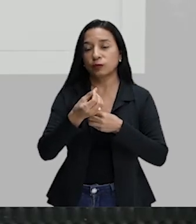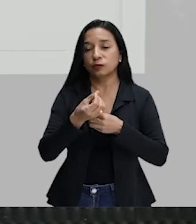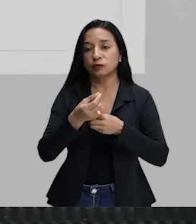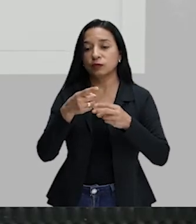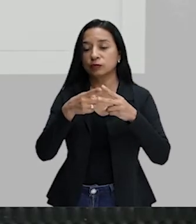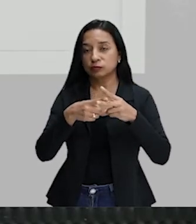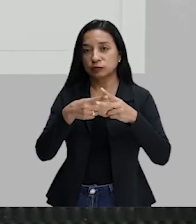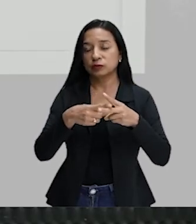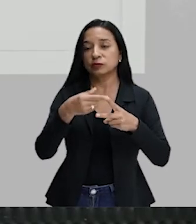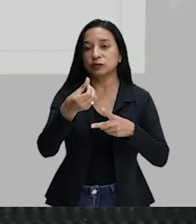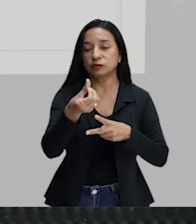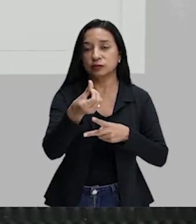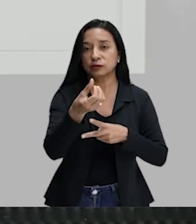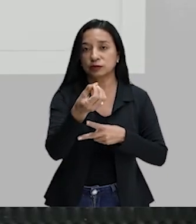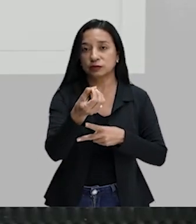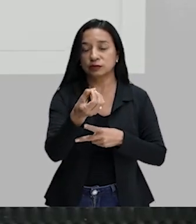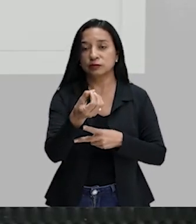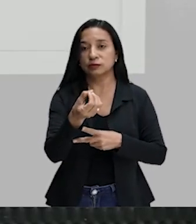60